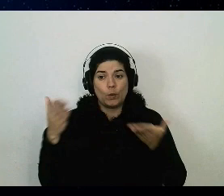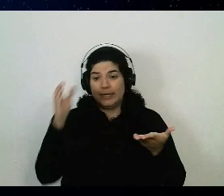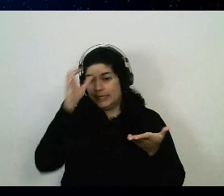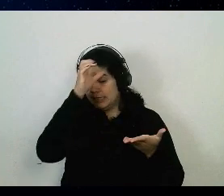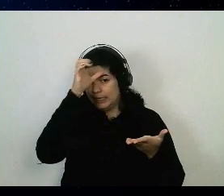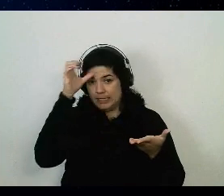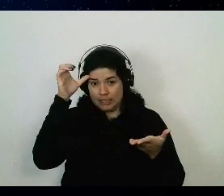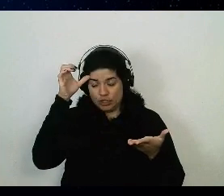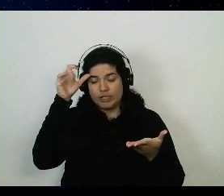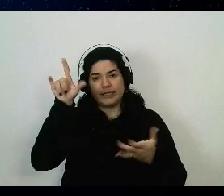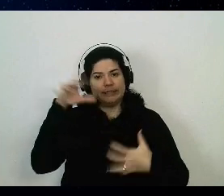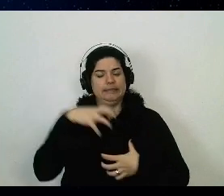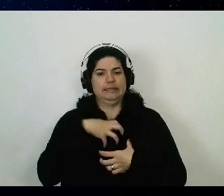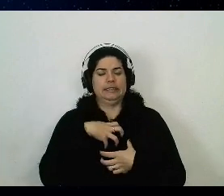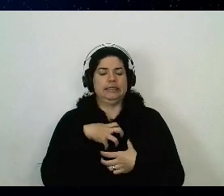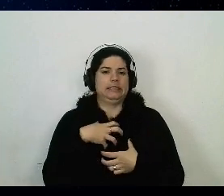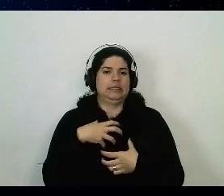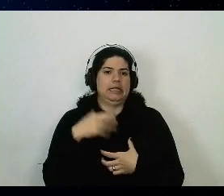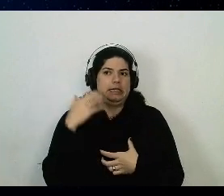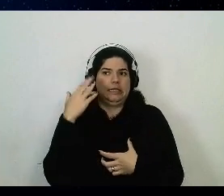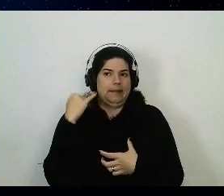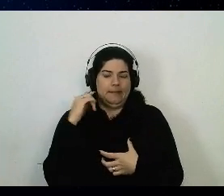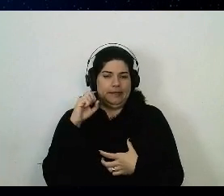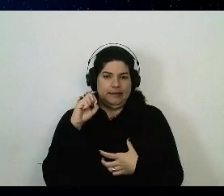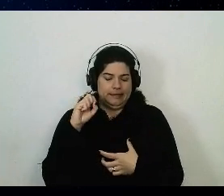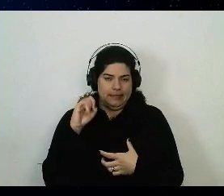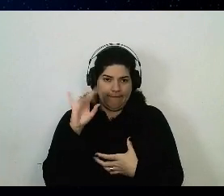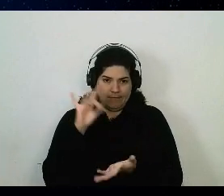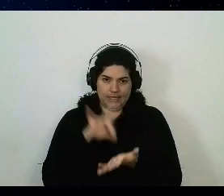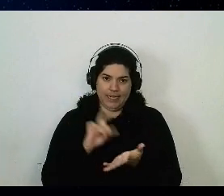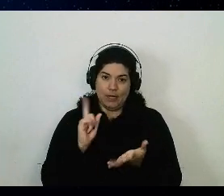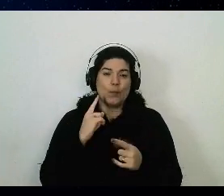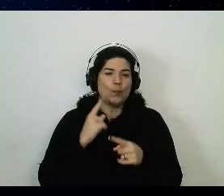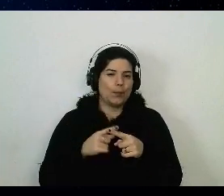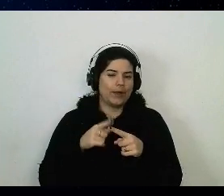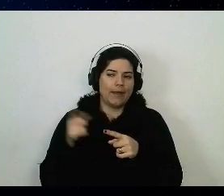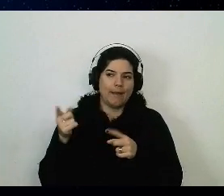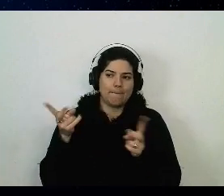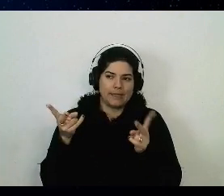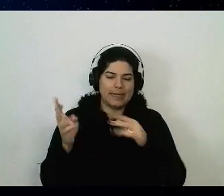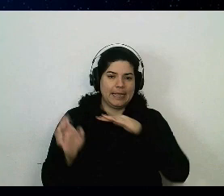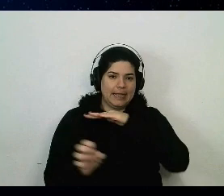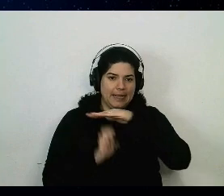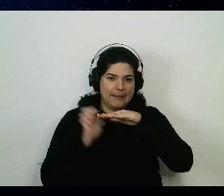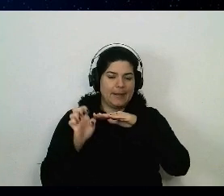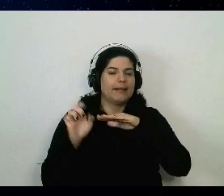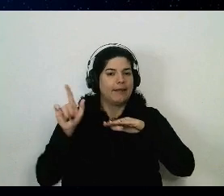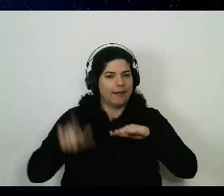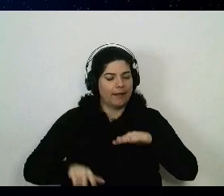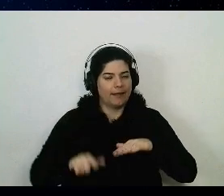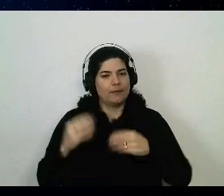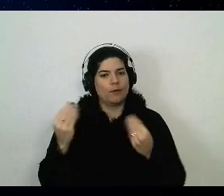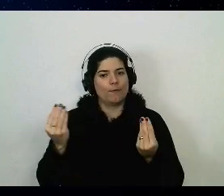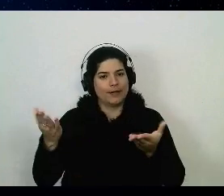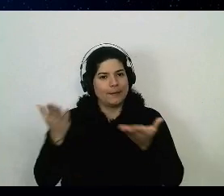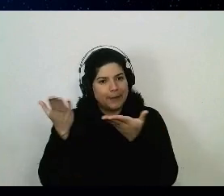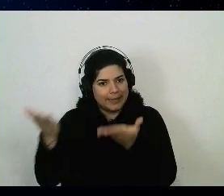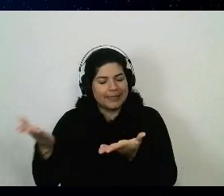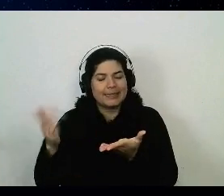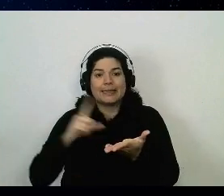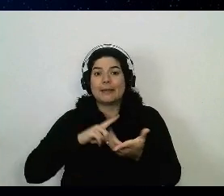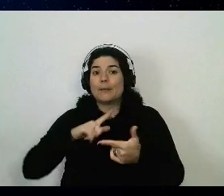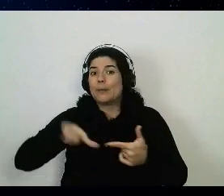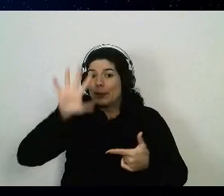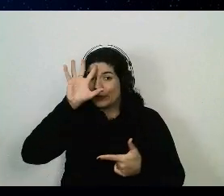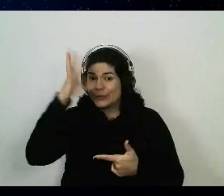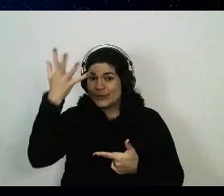quando não é genuíno, o cliente sabe que ele está ali porque ele mantém a nossa empresa, né, ativa, e é o que a gente precisa entregar para ele, a gente está solucionando, afinal